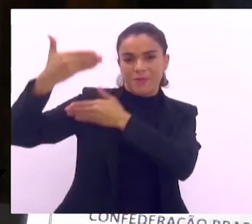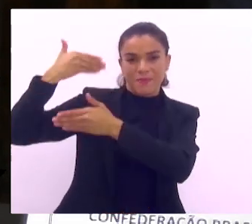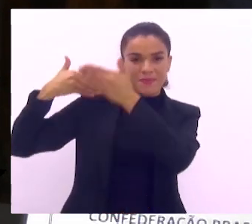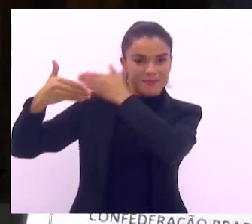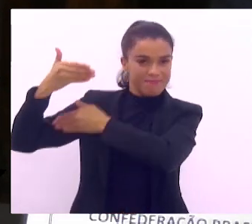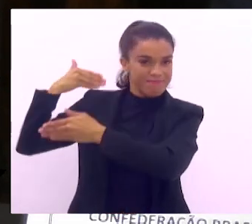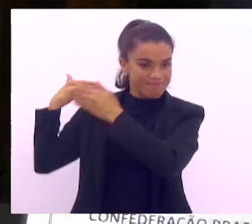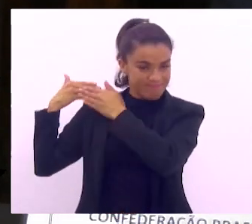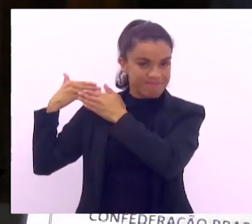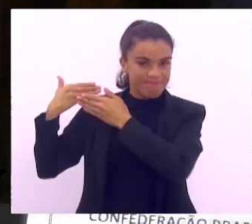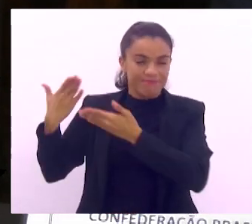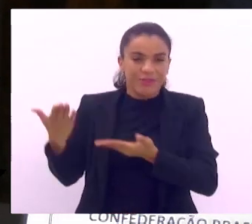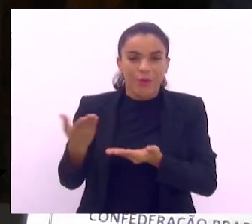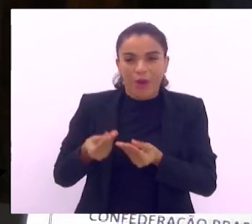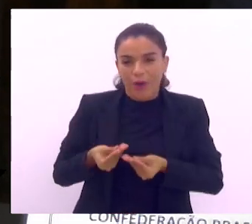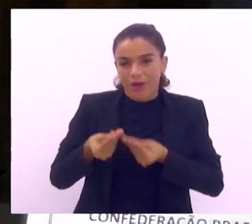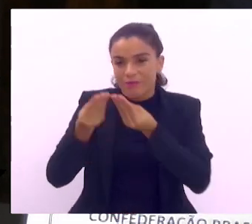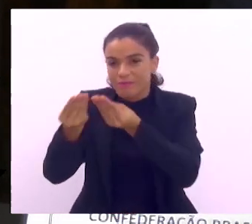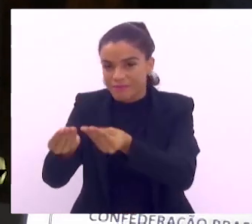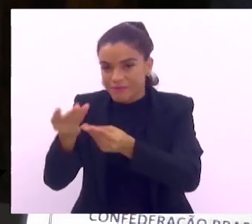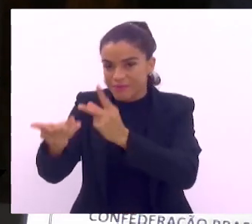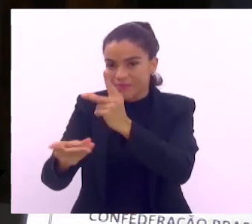passado. Então, aqui eu vou entregá-los